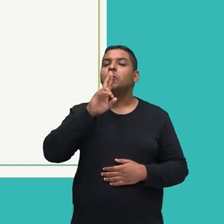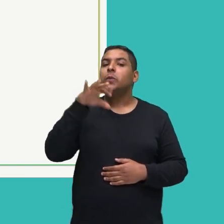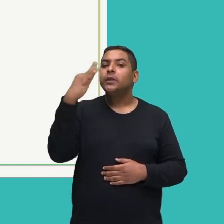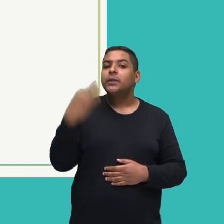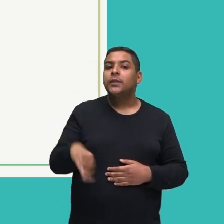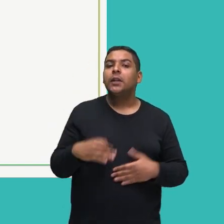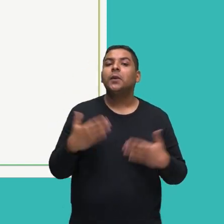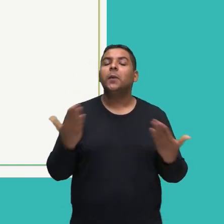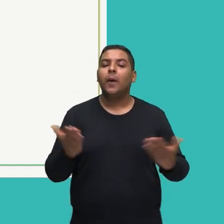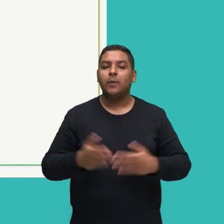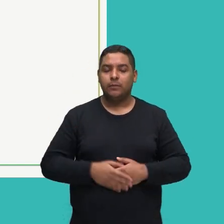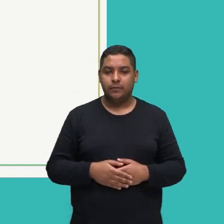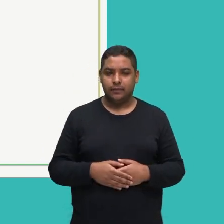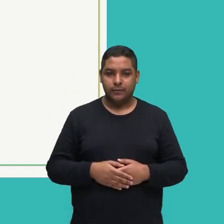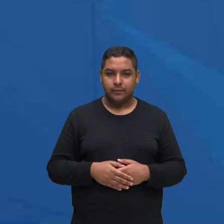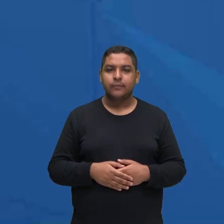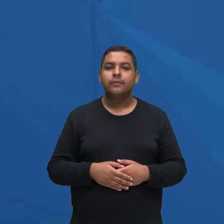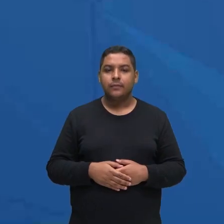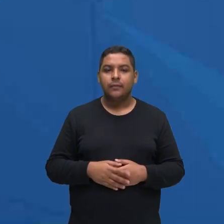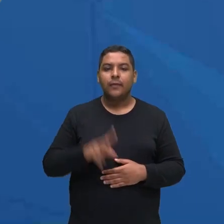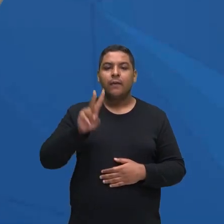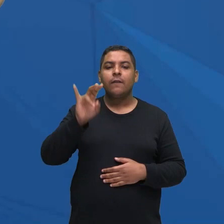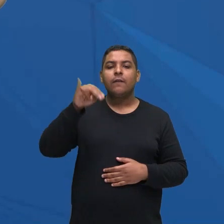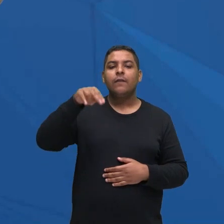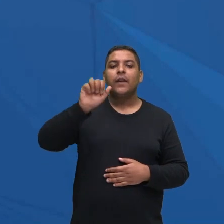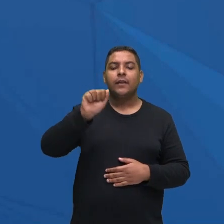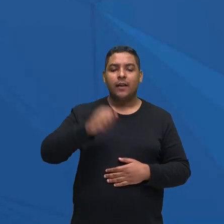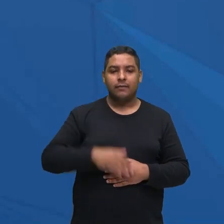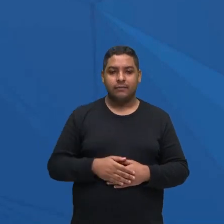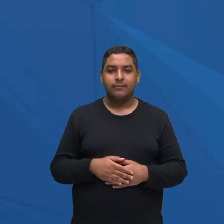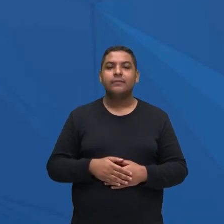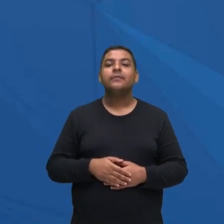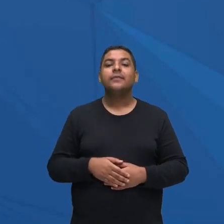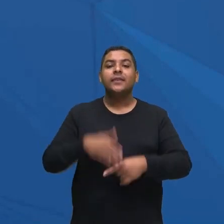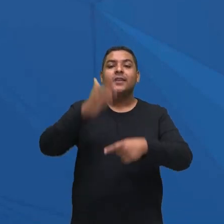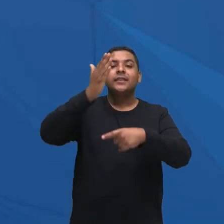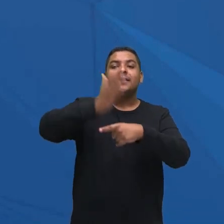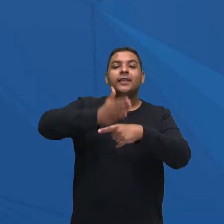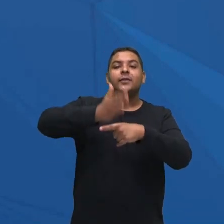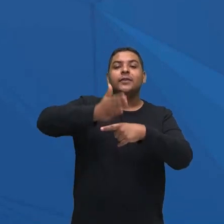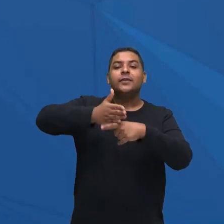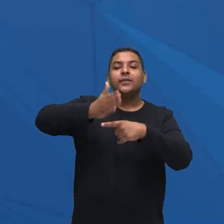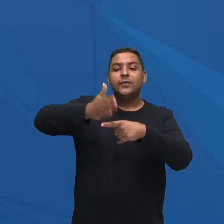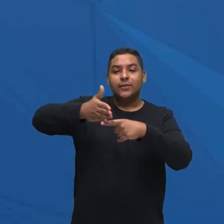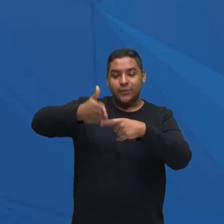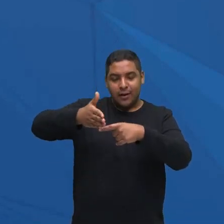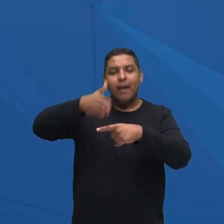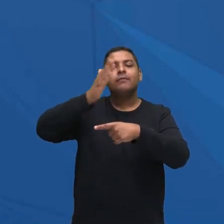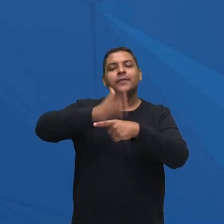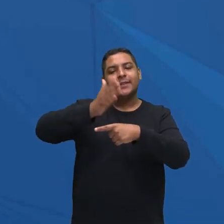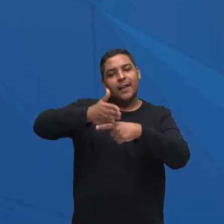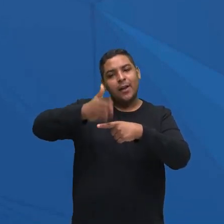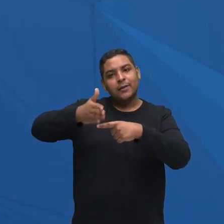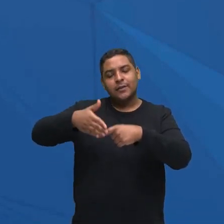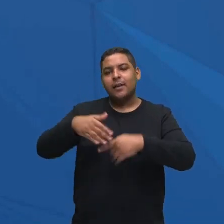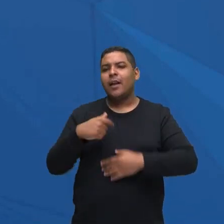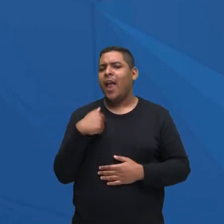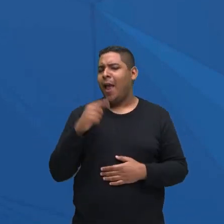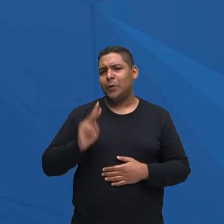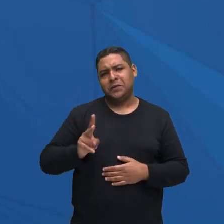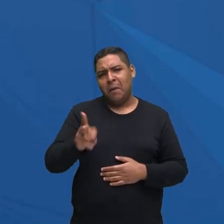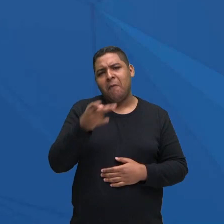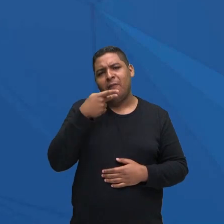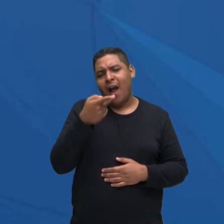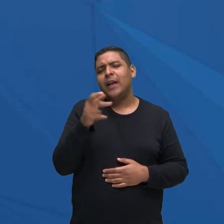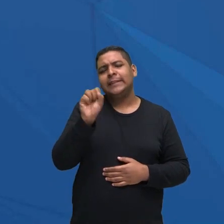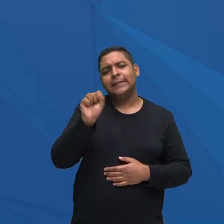correta sobre vina, olha só que interessante, é o mesmo que salsicha. Eu sempre chamo salsicha, né?